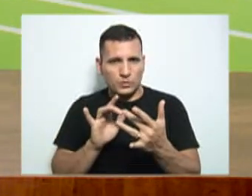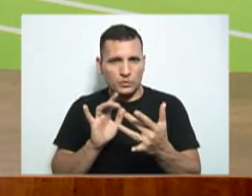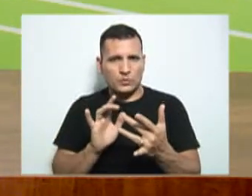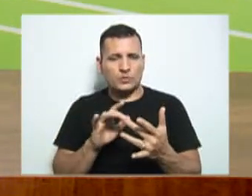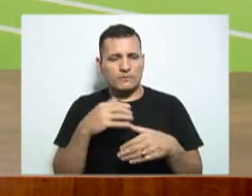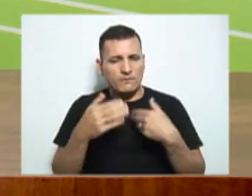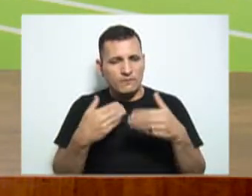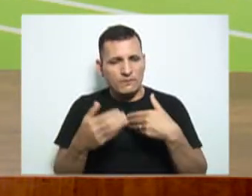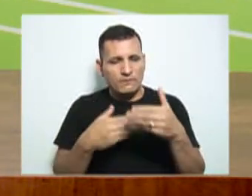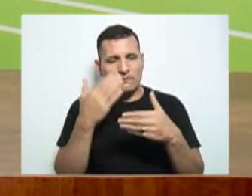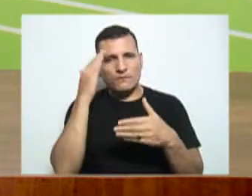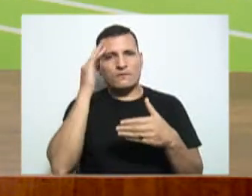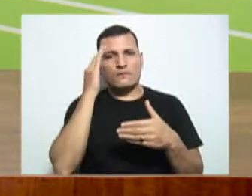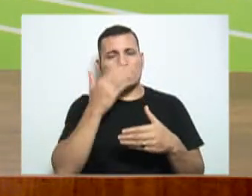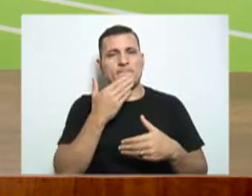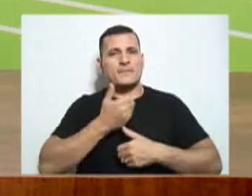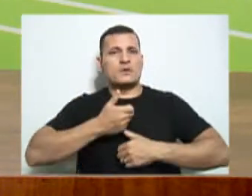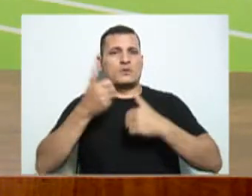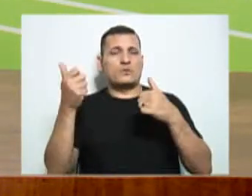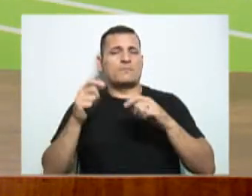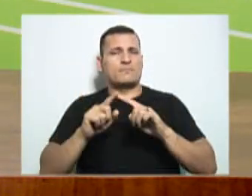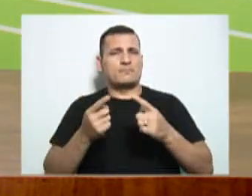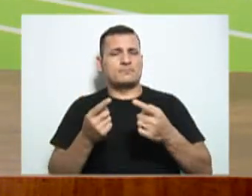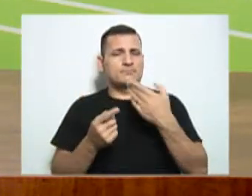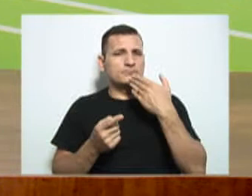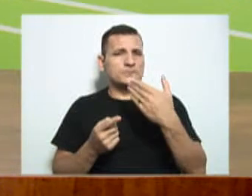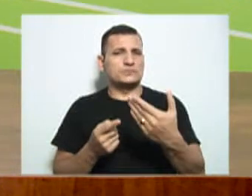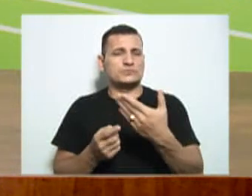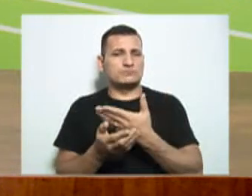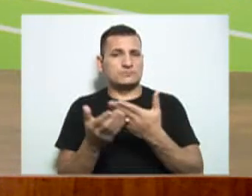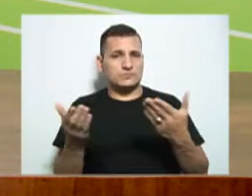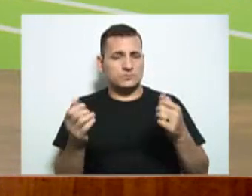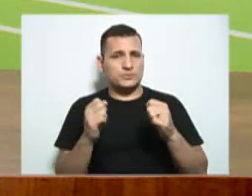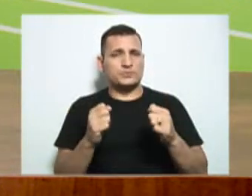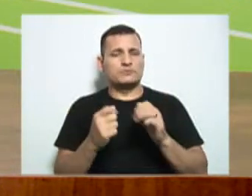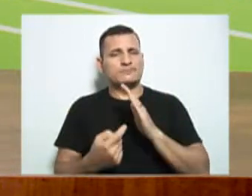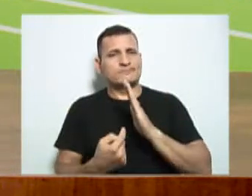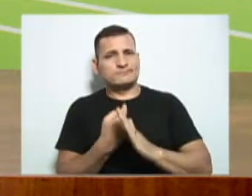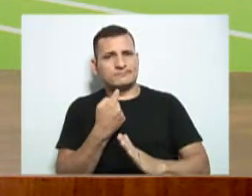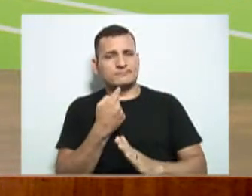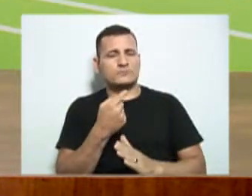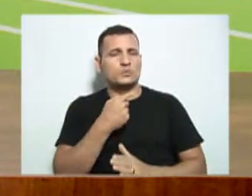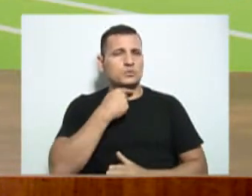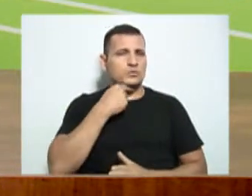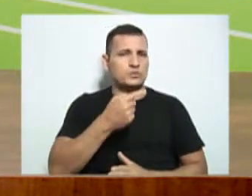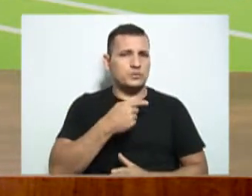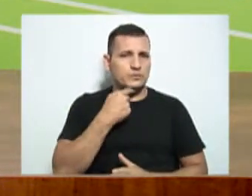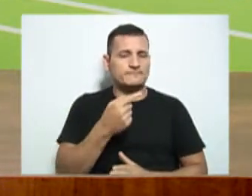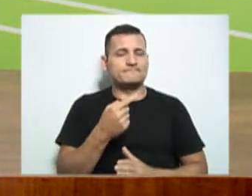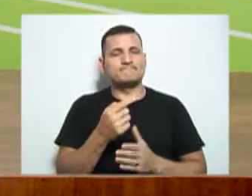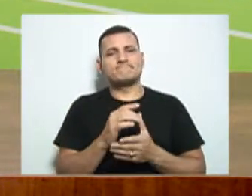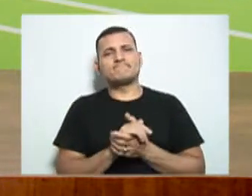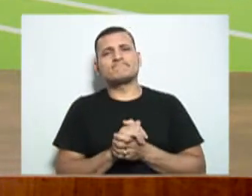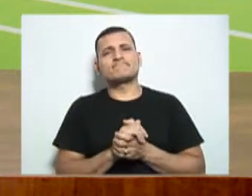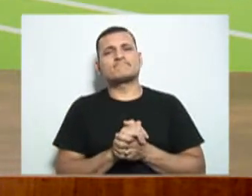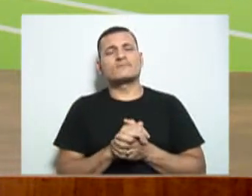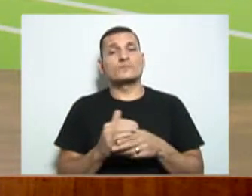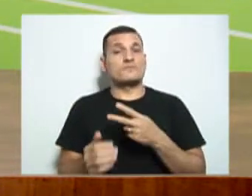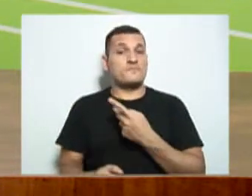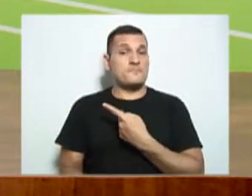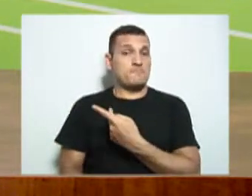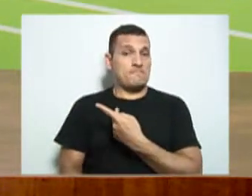gente compreender melhor. Mas eu peço que vocês encaminhem as dúvidas de vocês, que na medida do possível a gente vai